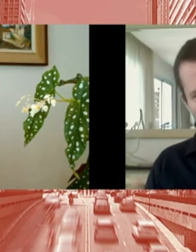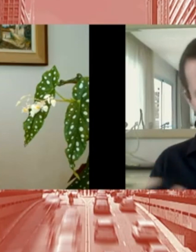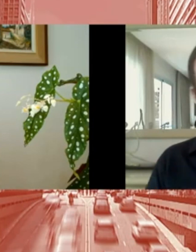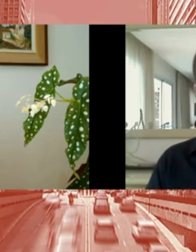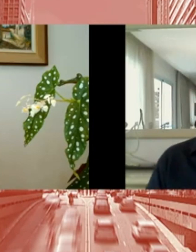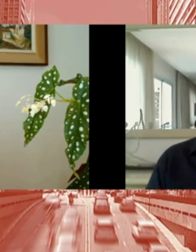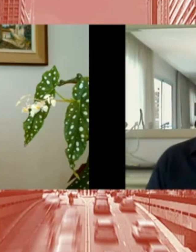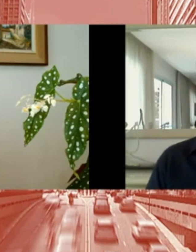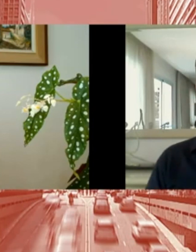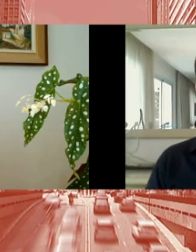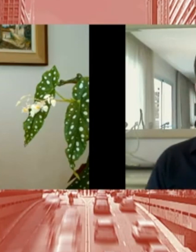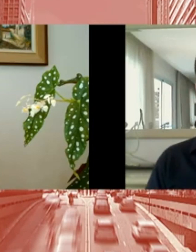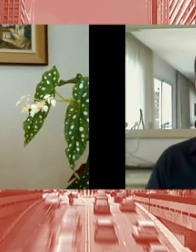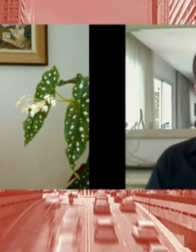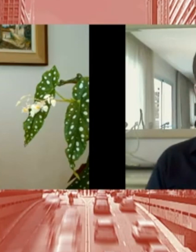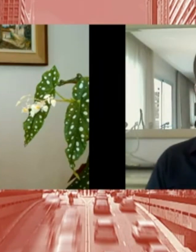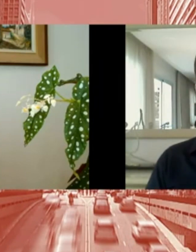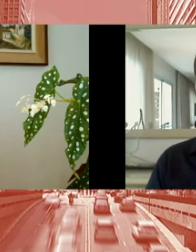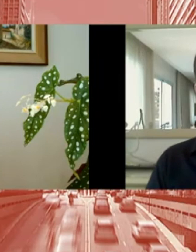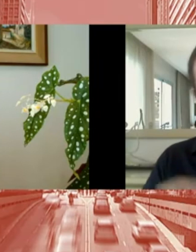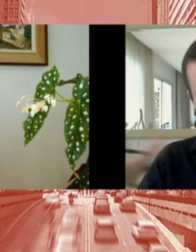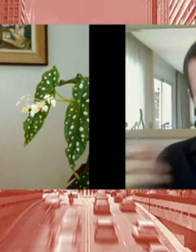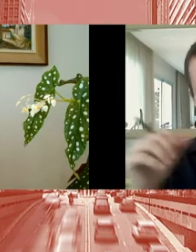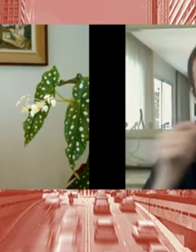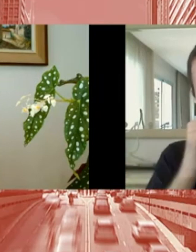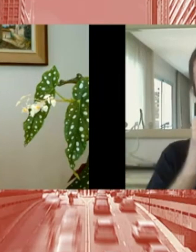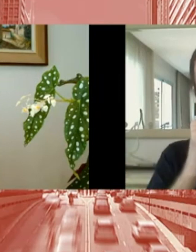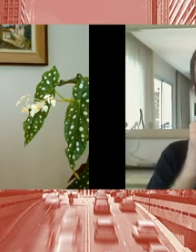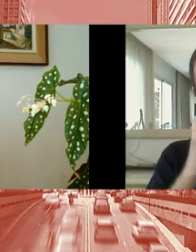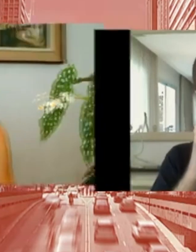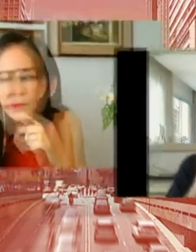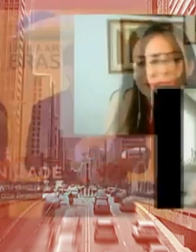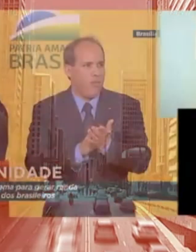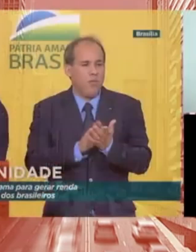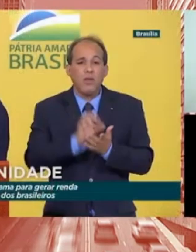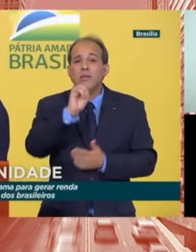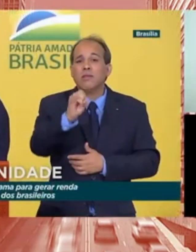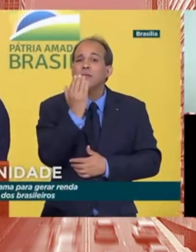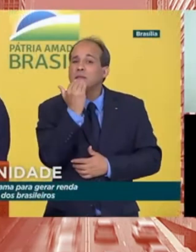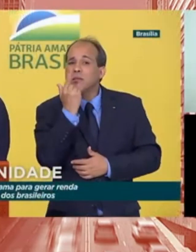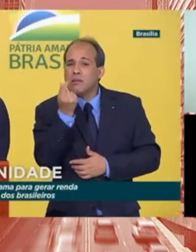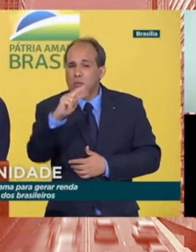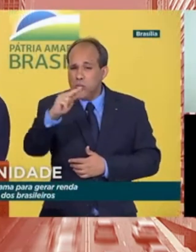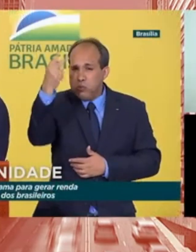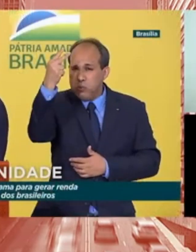o próprio Paulo então de muitas maneiras ele não é um dos três sócios mas